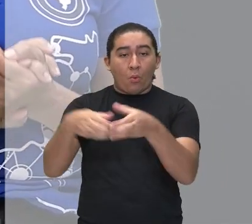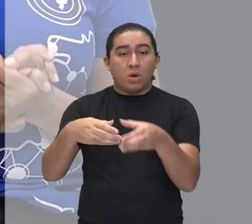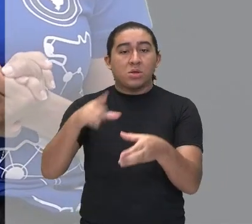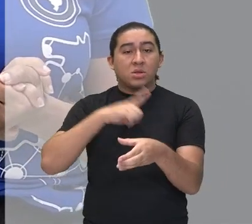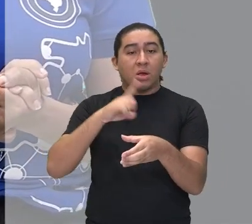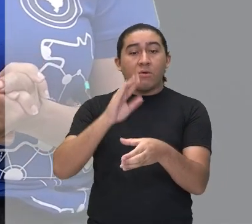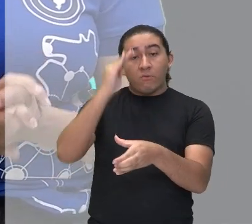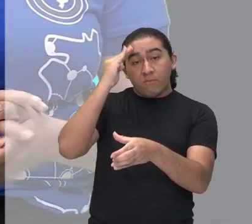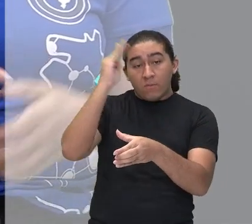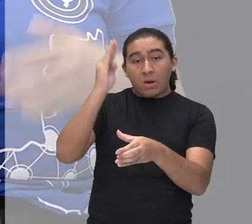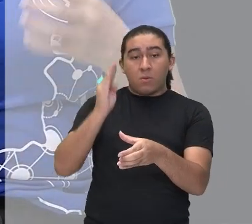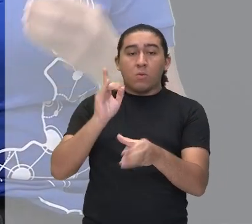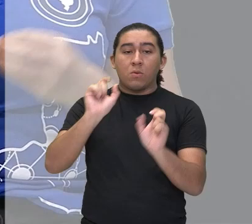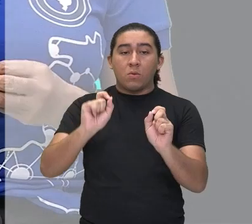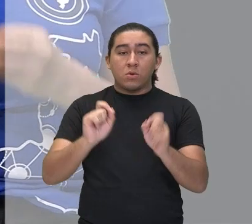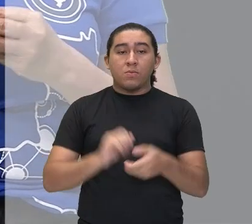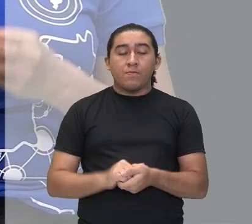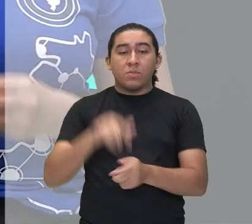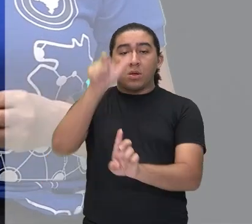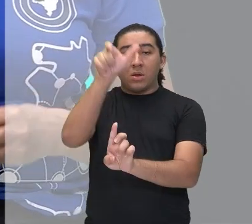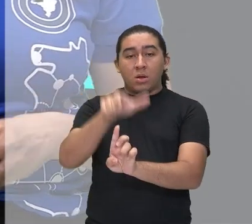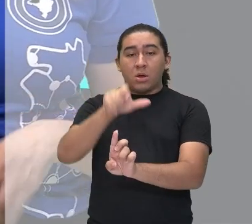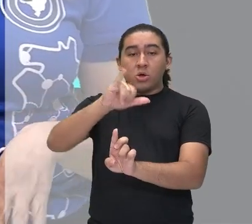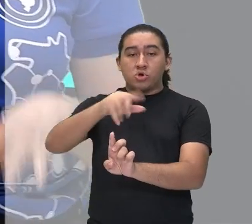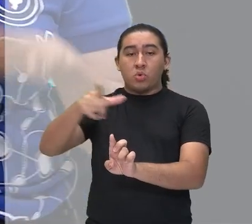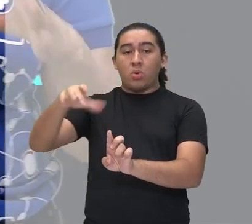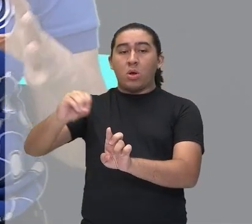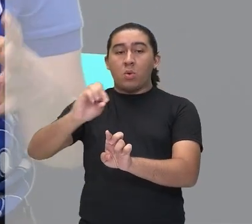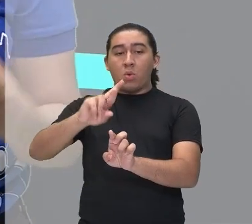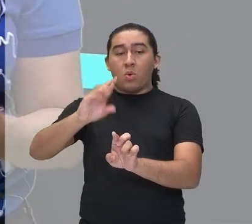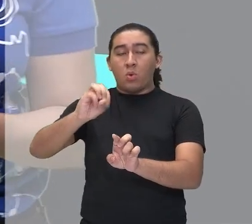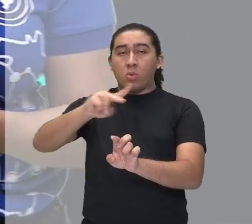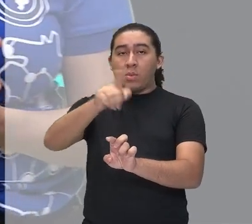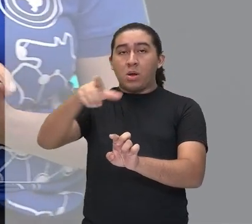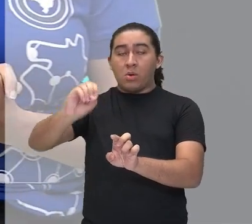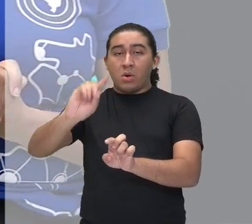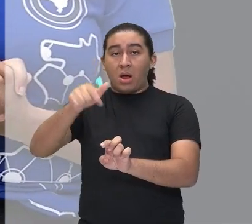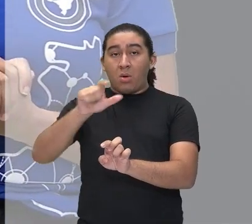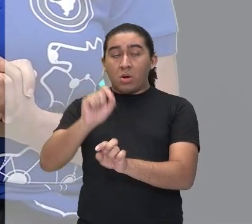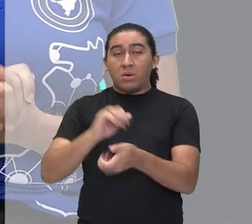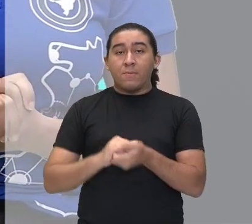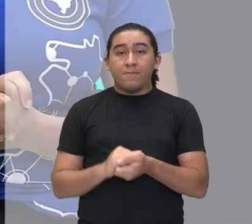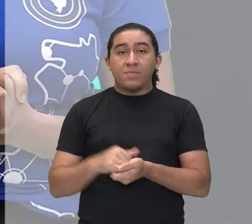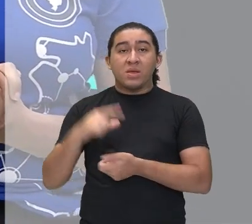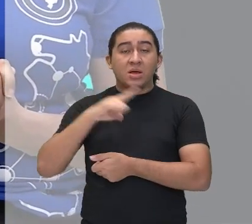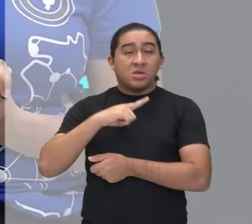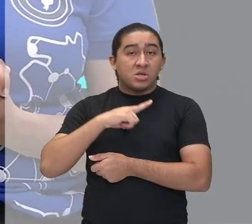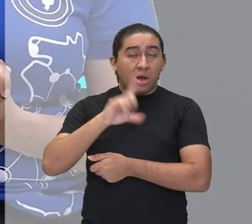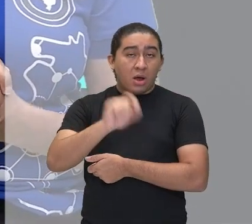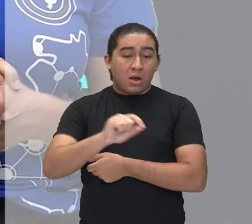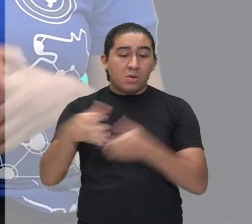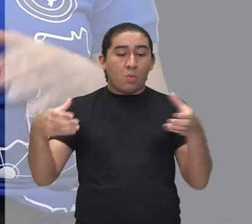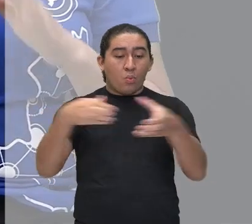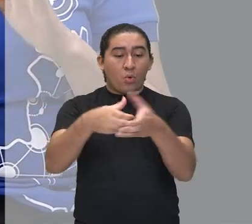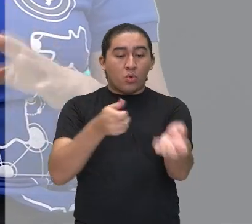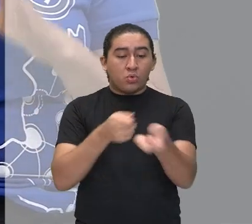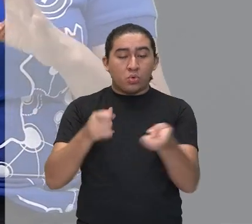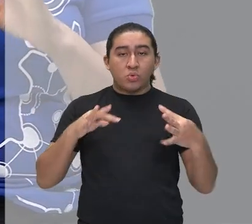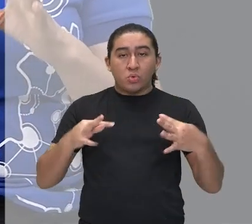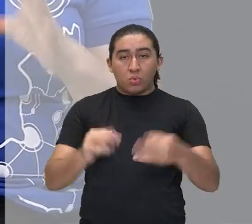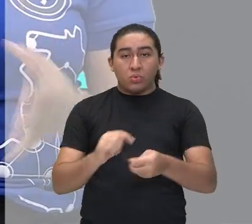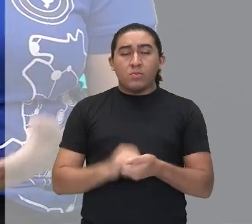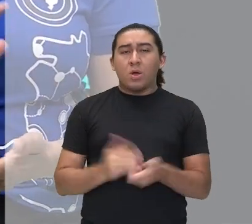narrativa central, a ascensão de João Romão, que era o proprietário do cortiço. Agora a gente